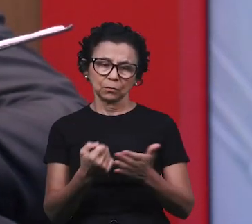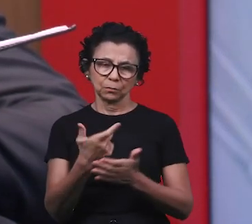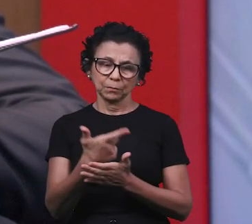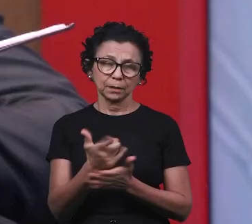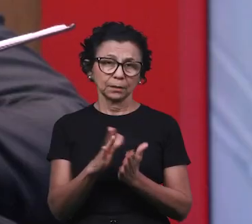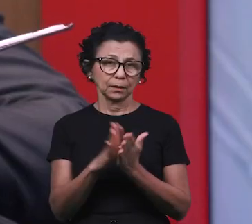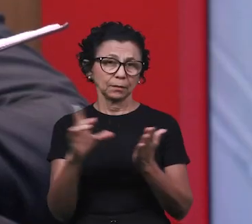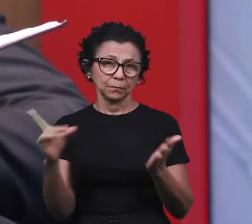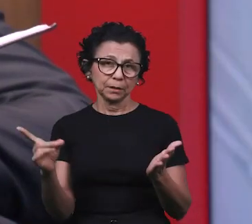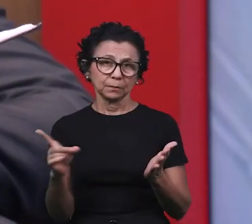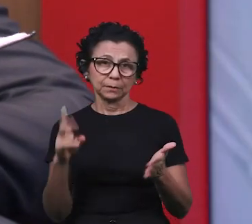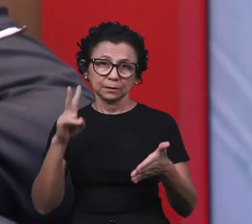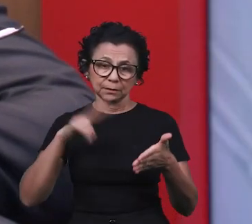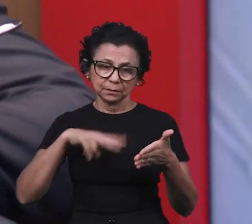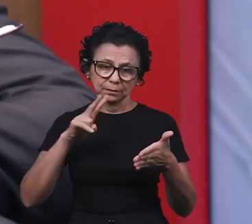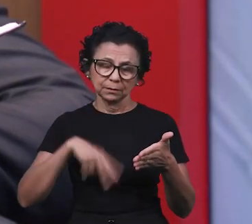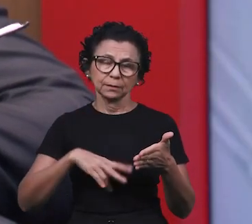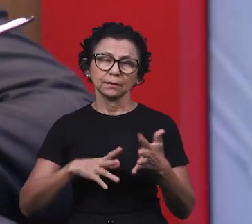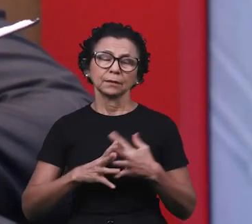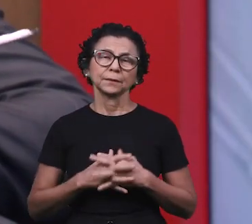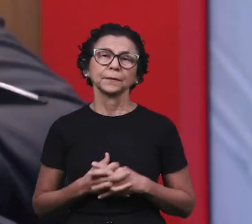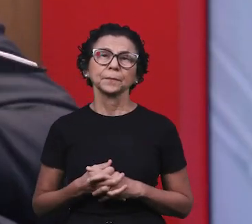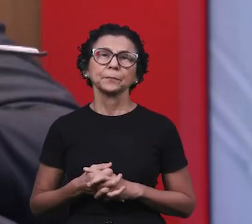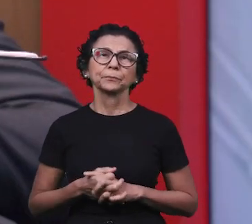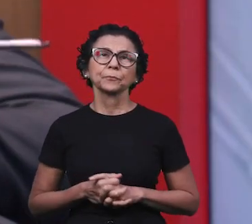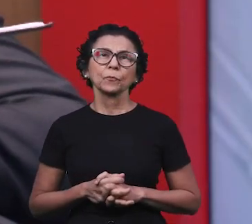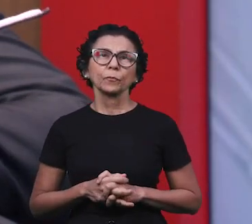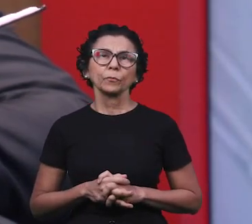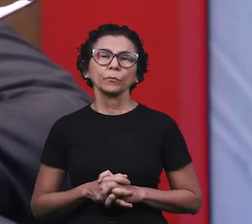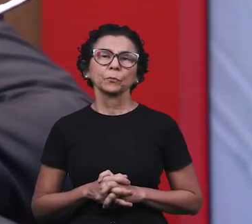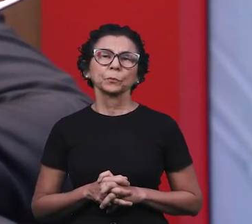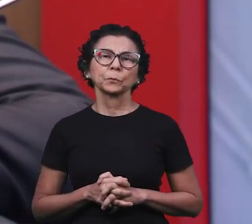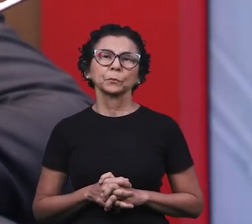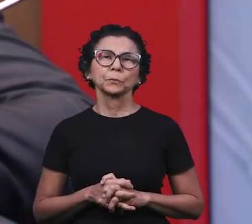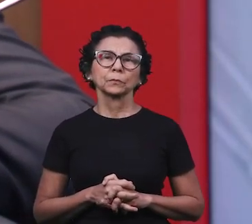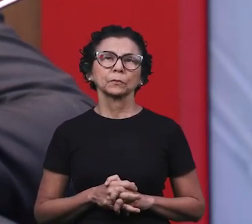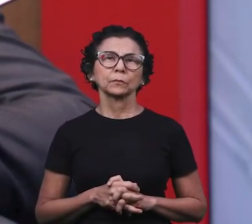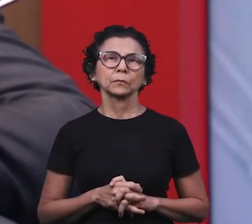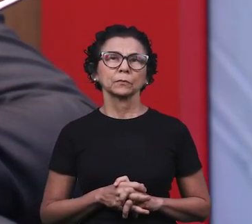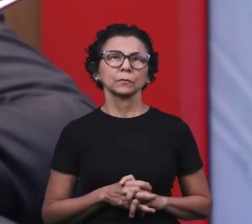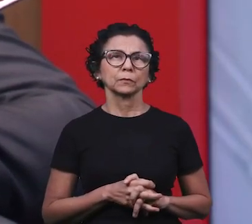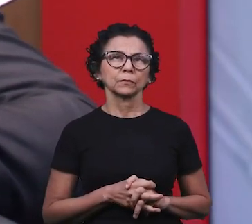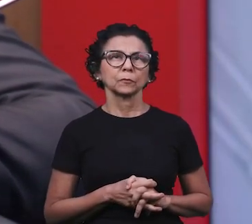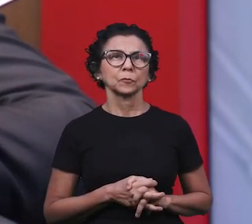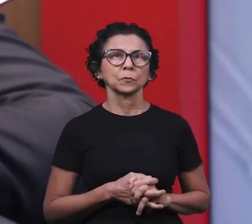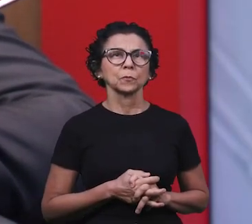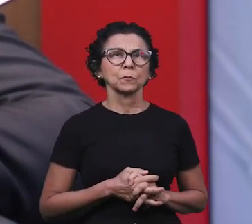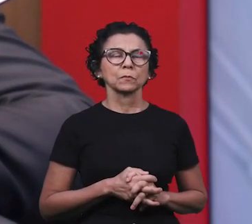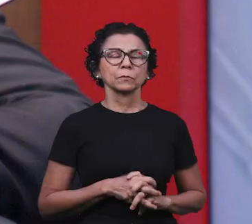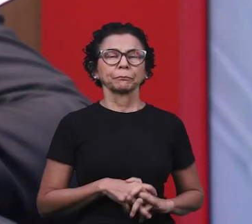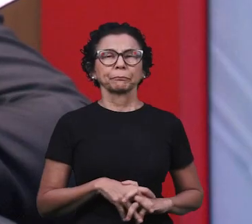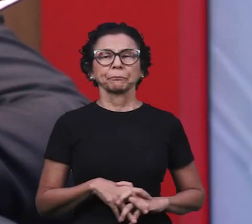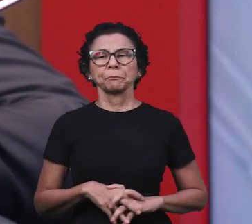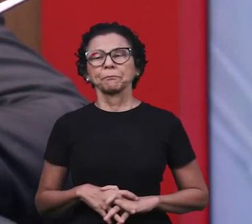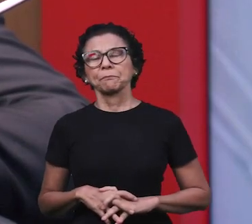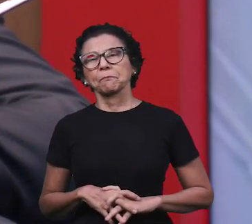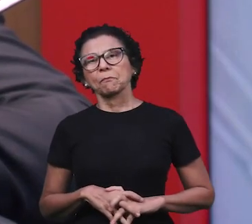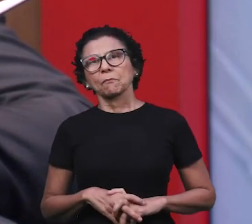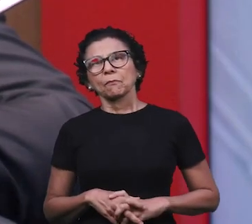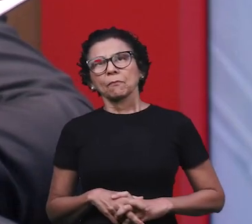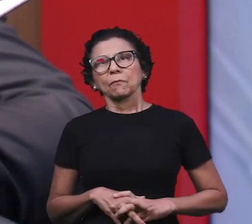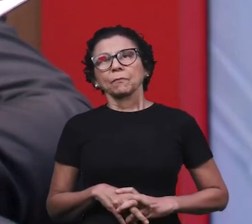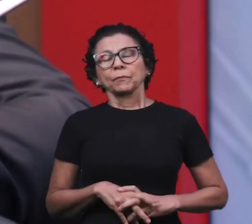se você tem oportunidade, é a palavra, é a Bíblia. Leia a palavra. E na palavra, você vê